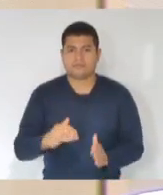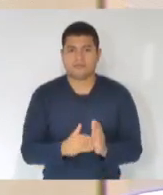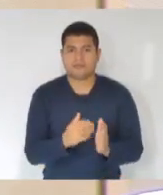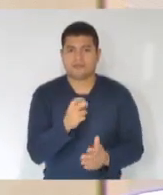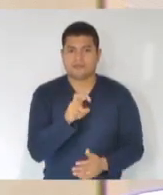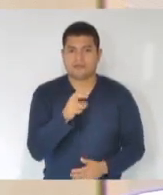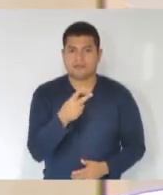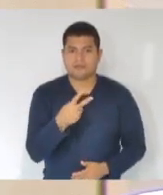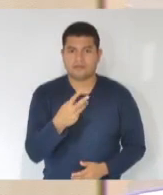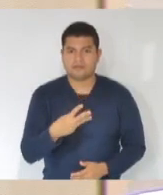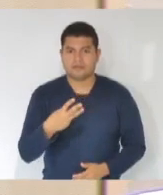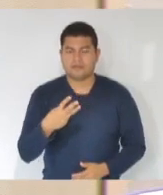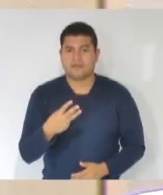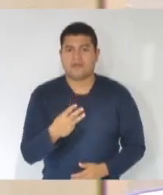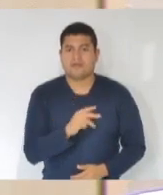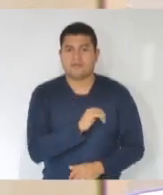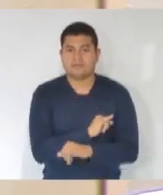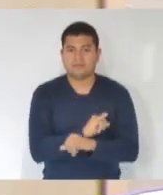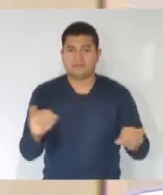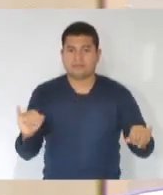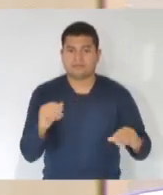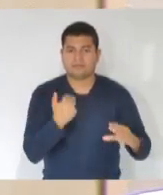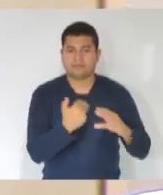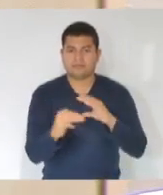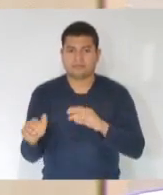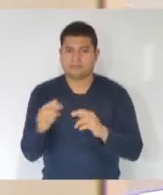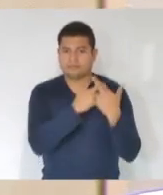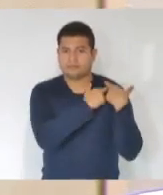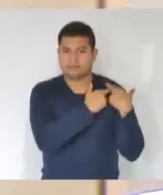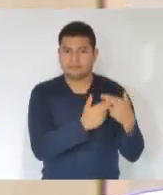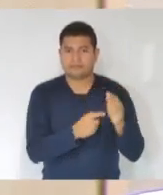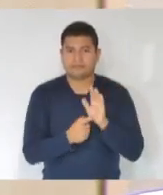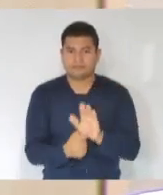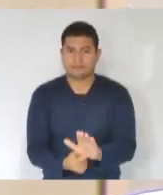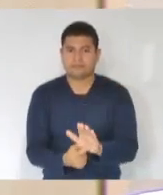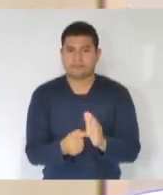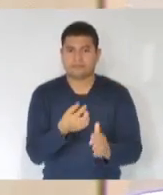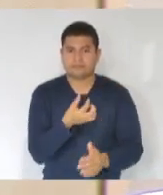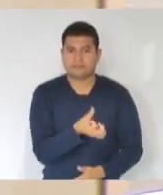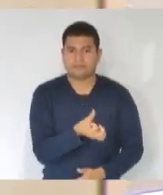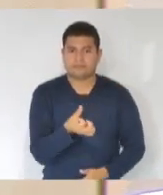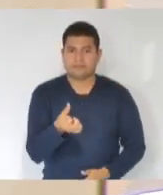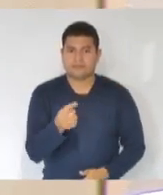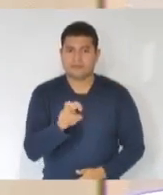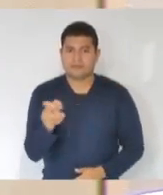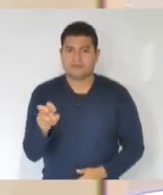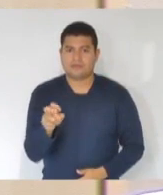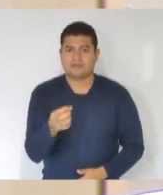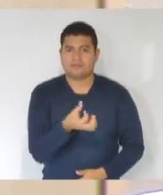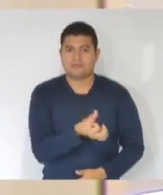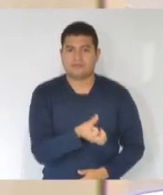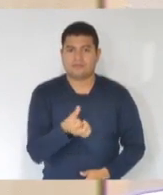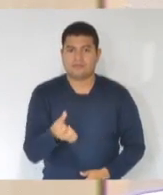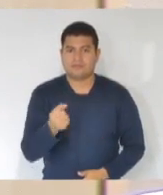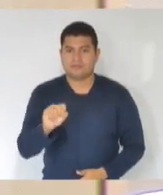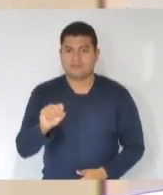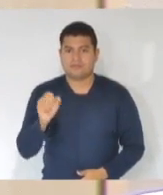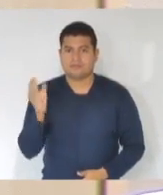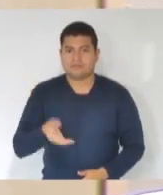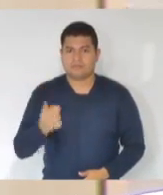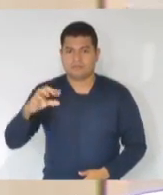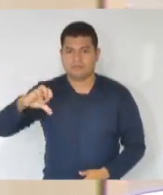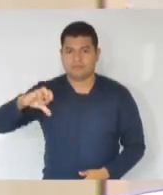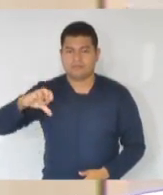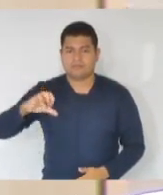523/2019 e comunicou que encaminhará aos destinatários as indicações 655 a 668/2019.